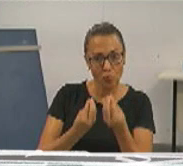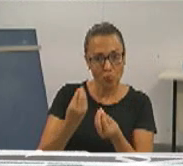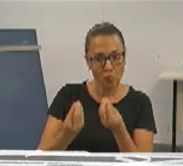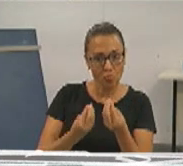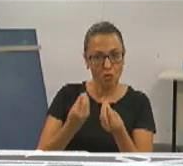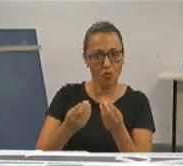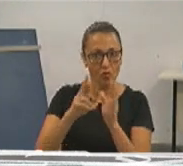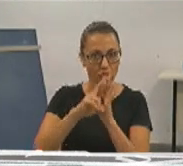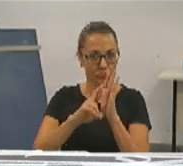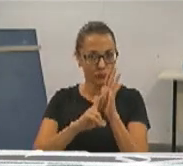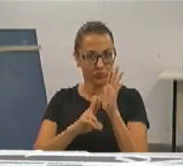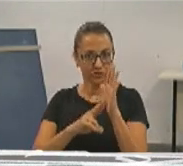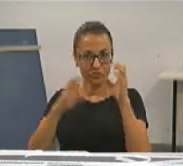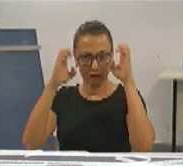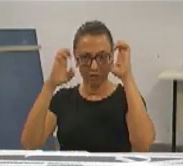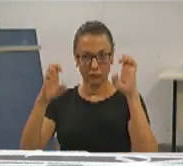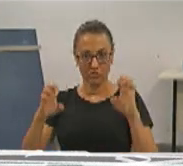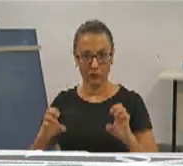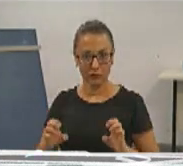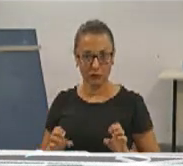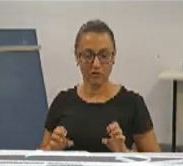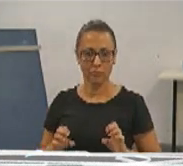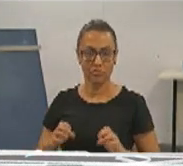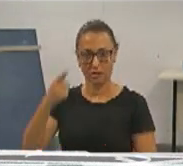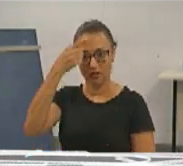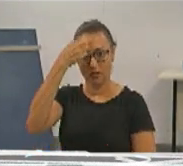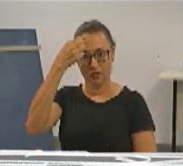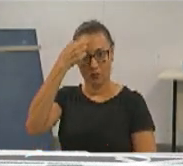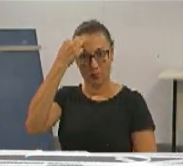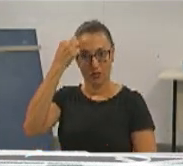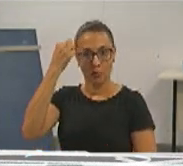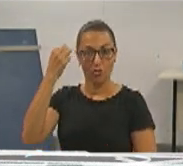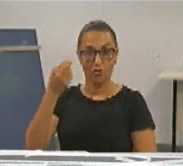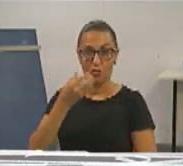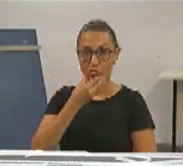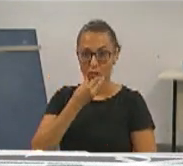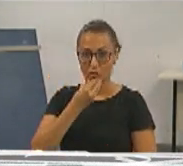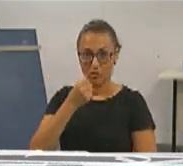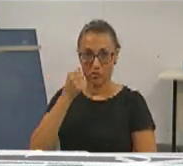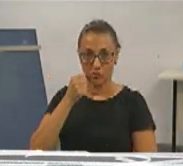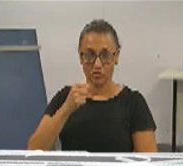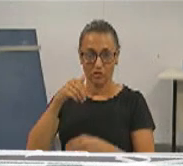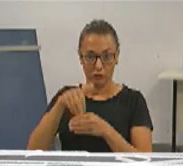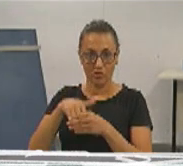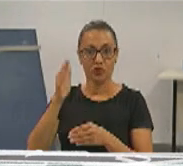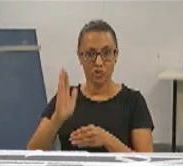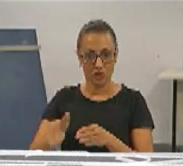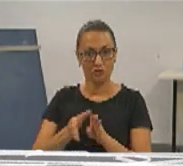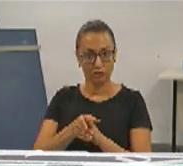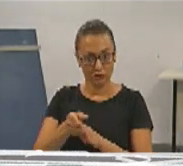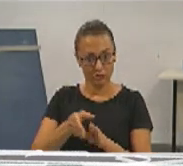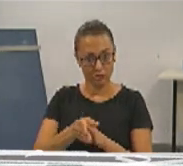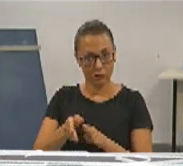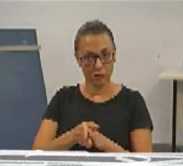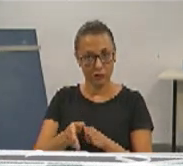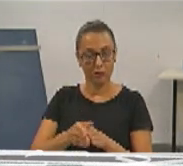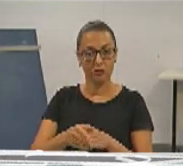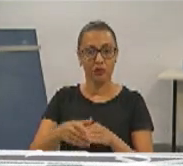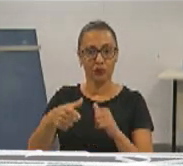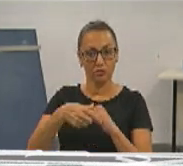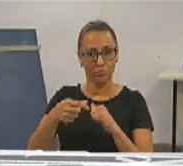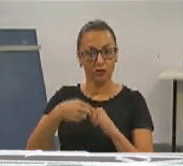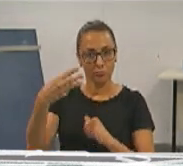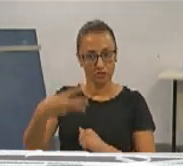que rege os princípios da ética e do decoro acadêmico, os candidatos já foram previamente instruídos desse artigo 3º.